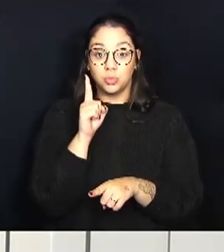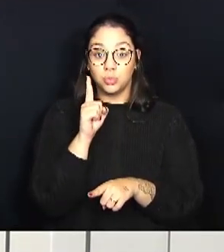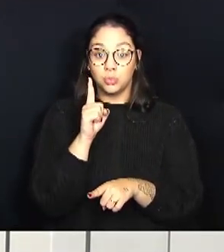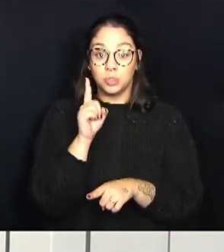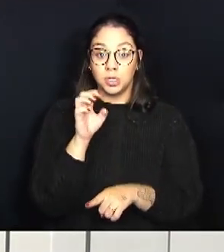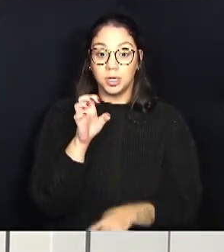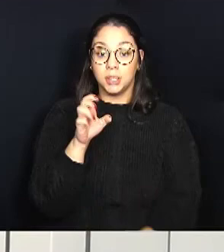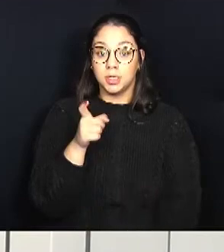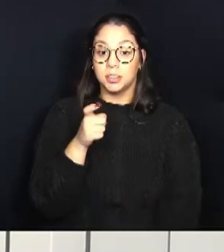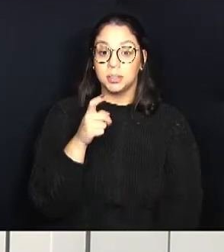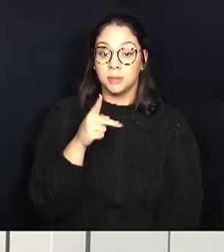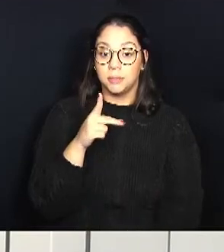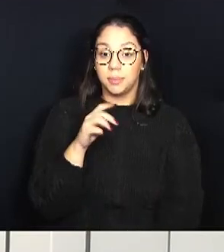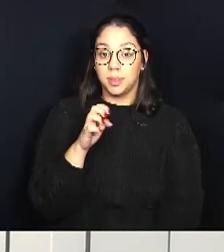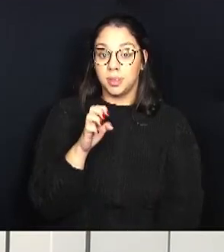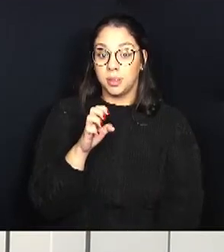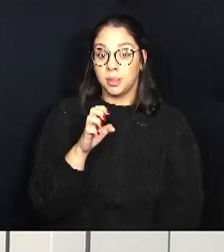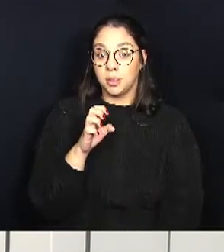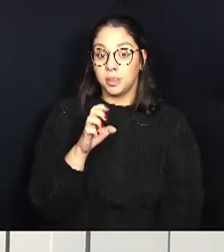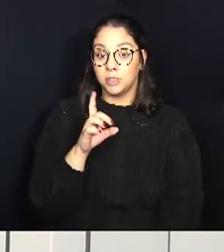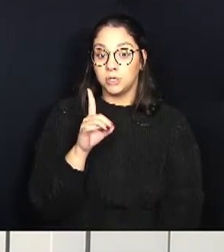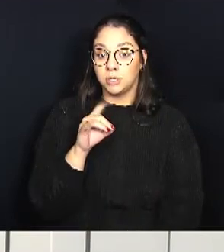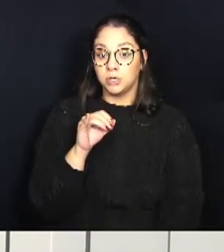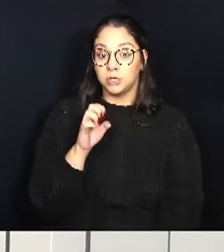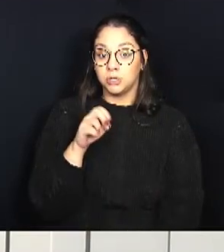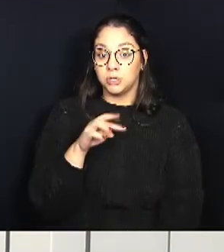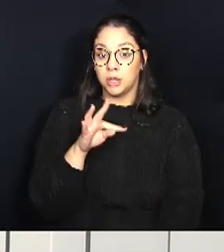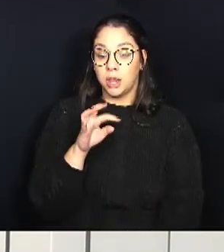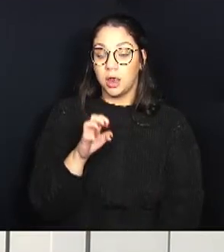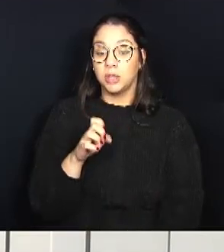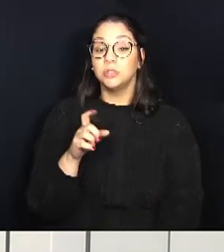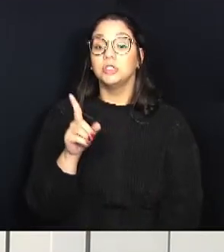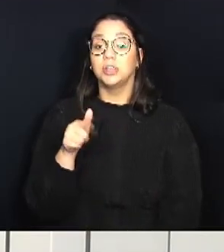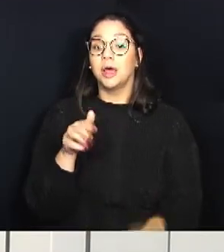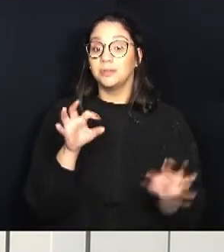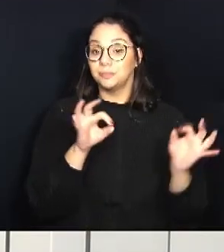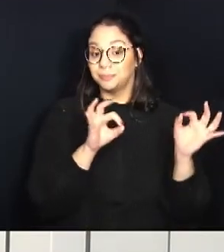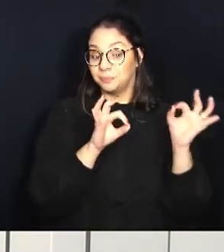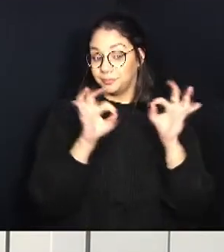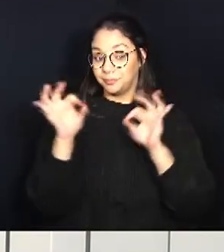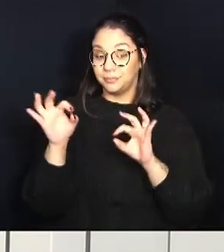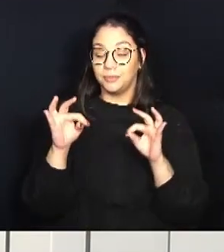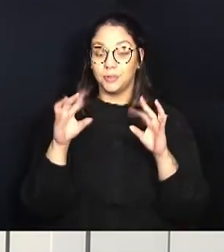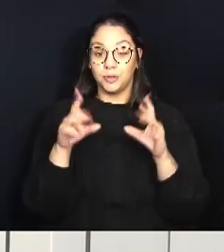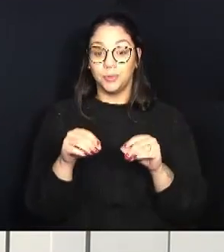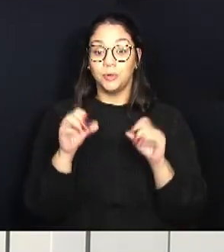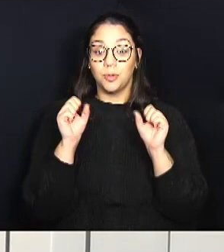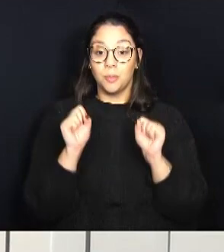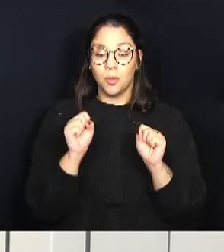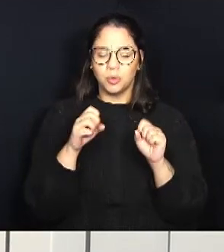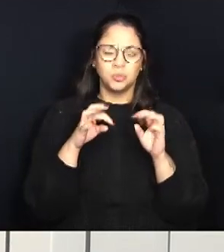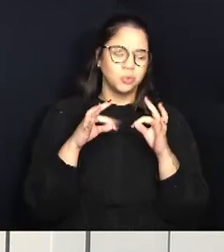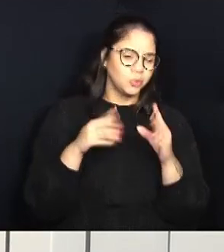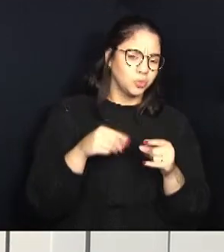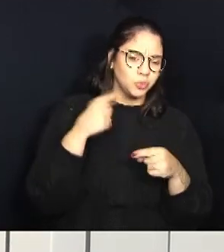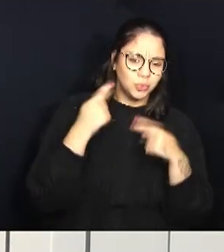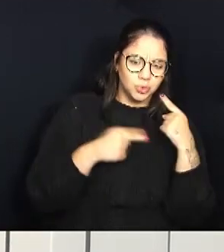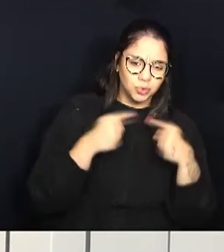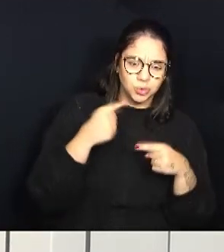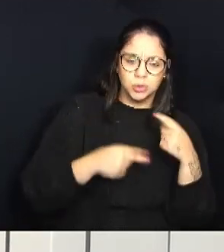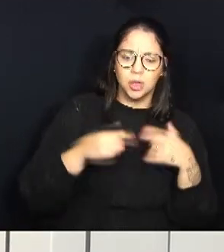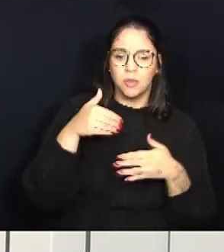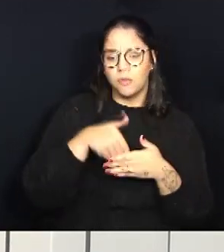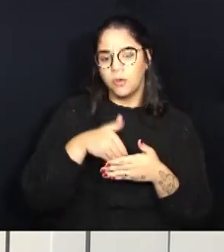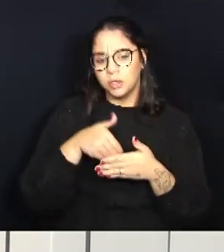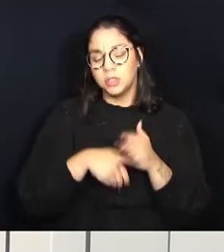na 32ª reunião ordinária, que você pode acompanhar na íntegra todas as discussões, votações,